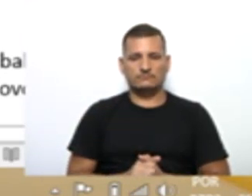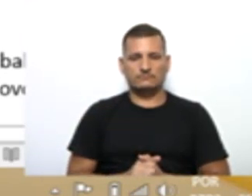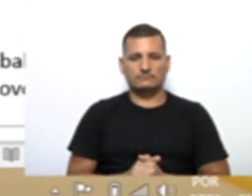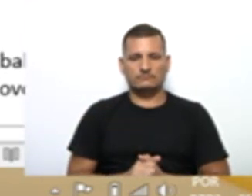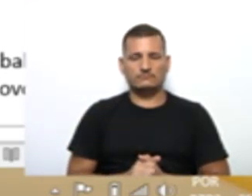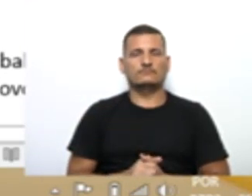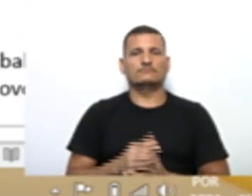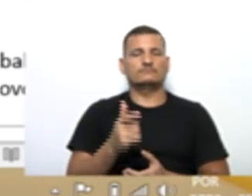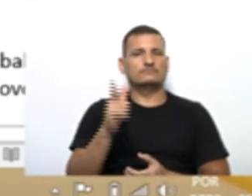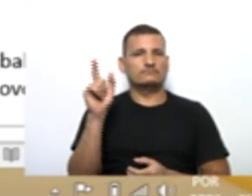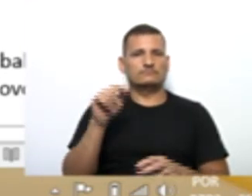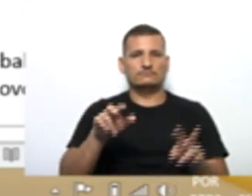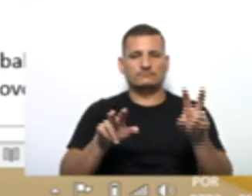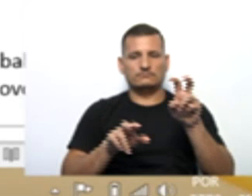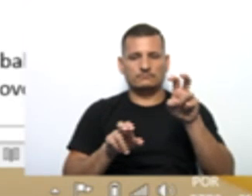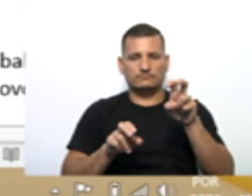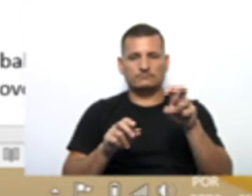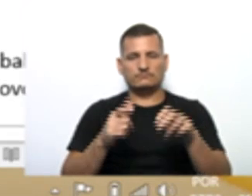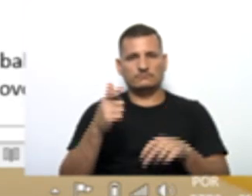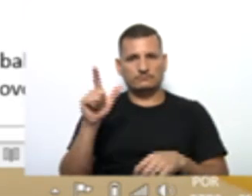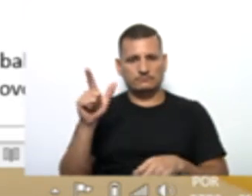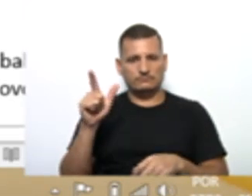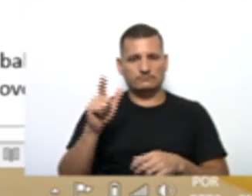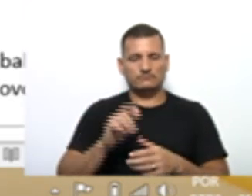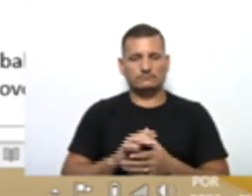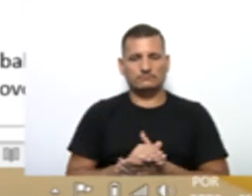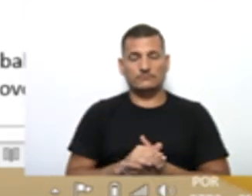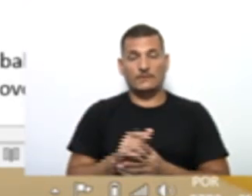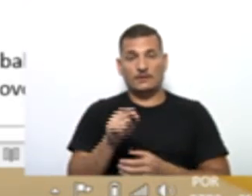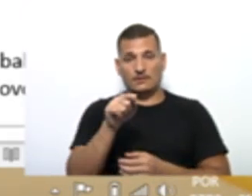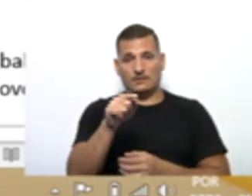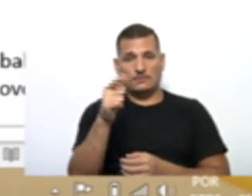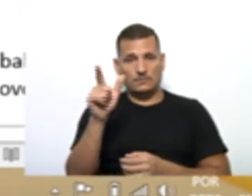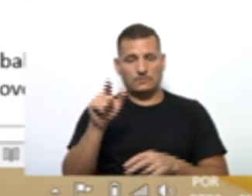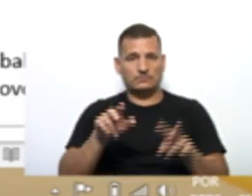aí tem mais uma outra citação agora de Barros. Só que essa